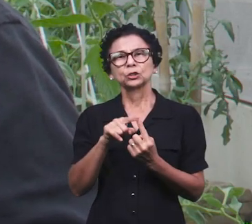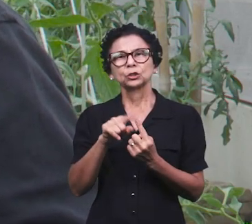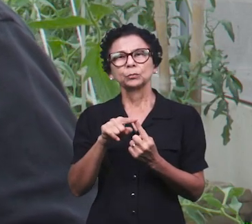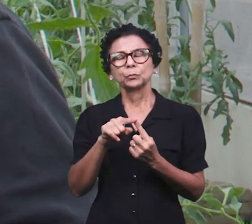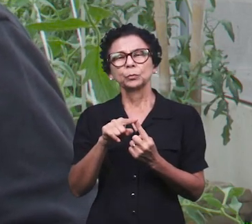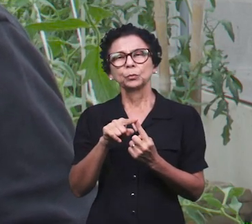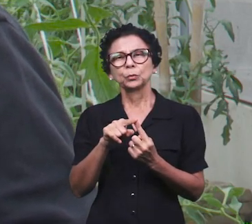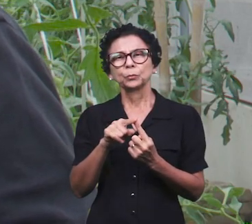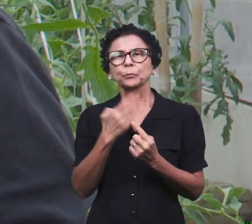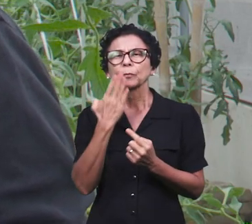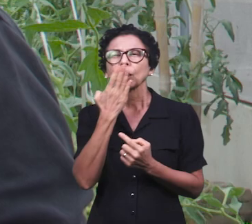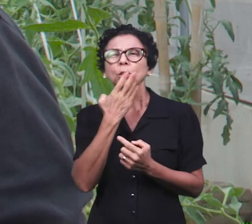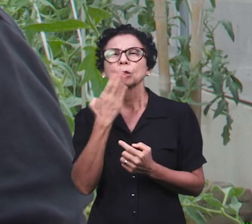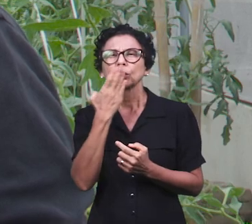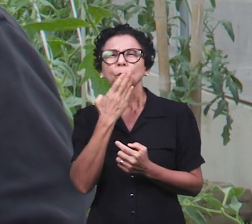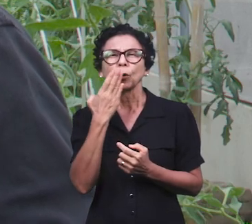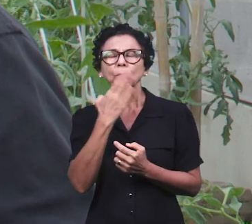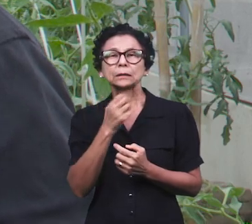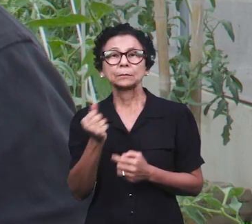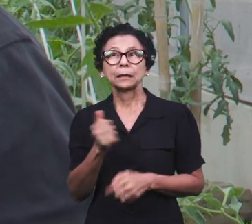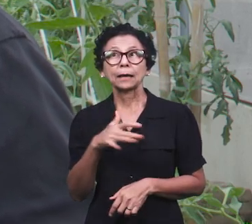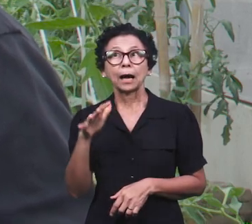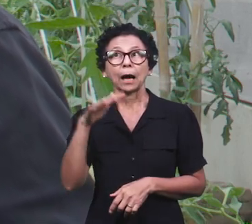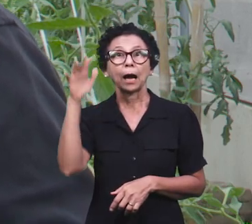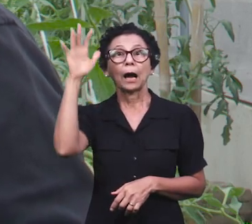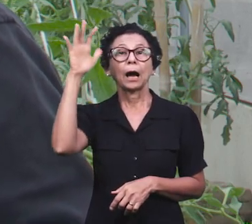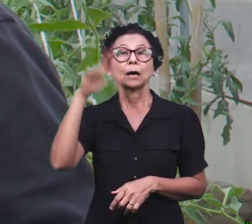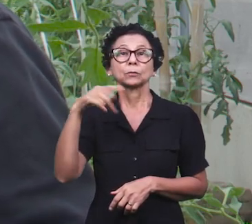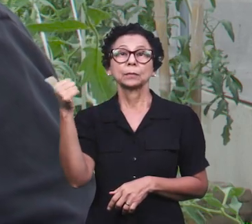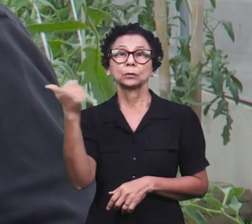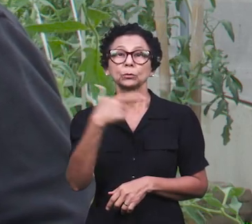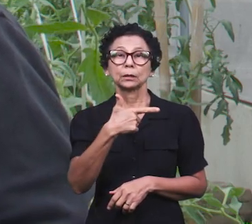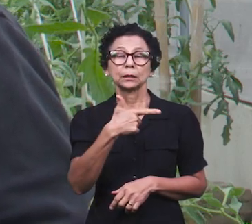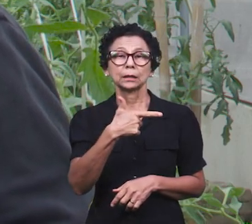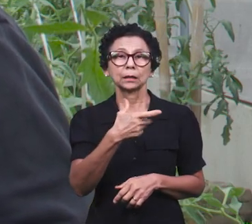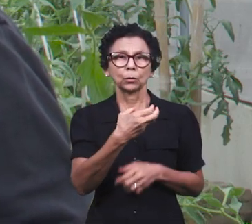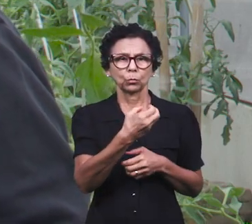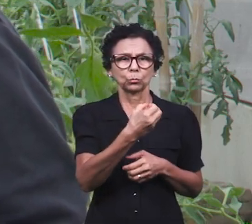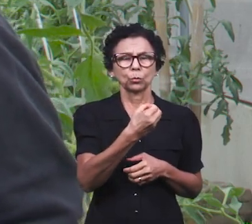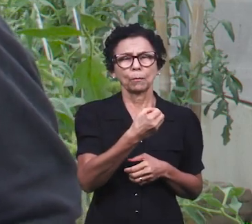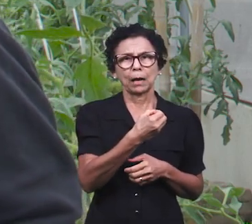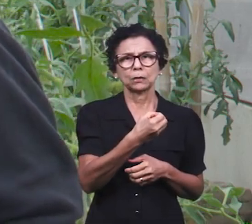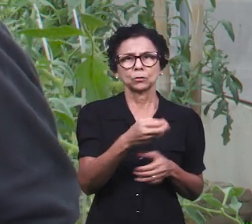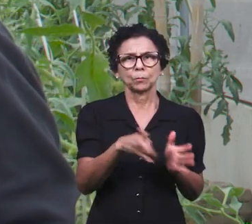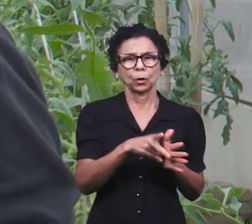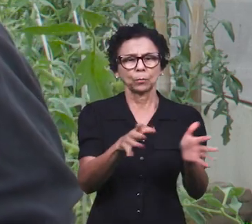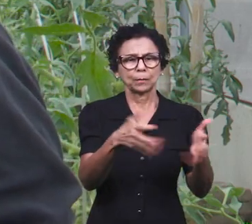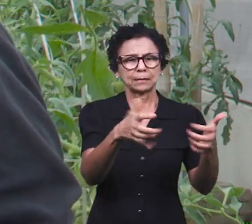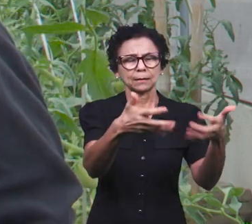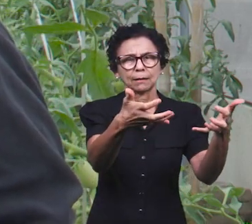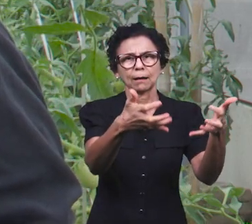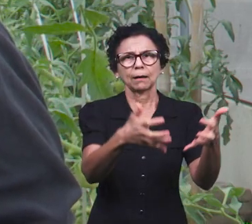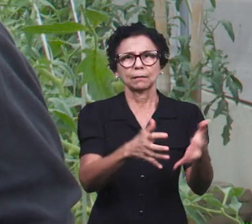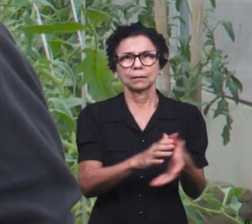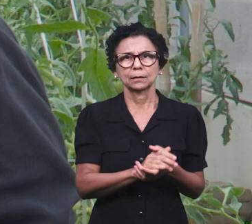tem um valor bem mais elevado em relação ao tomate comum, né? O tomate salada, o tomate